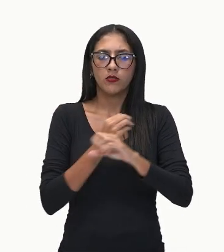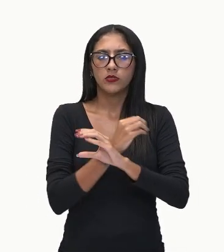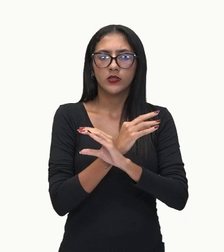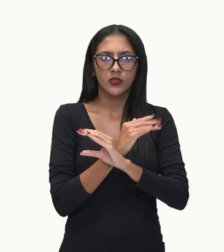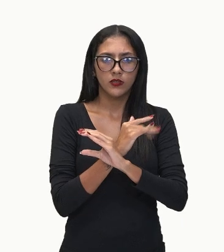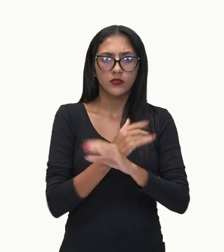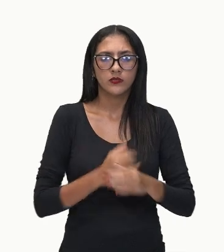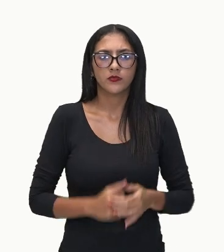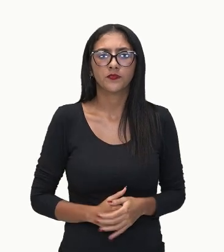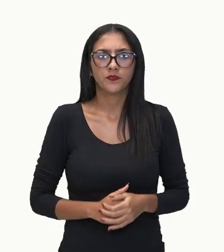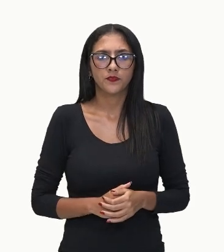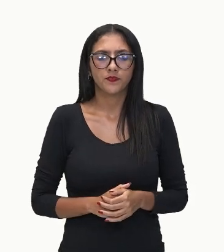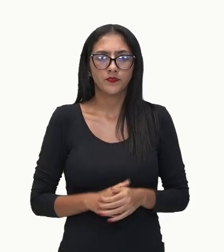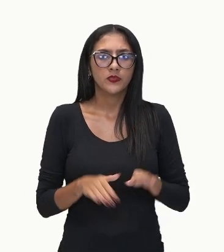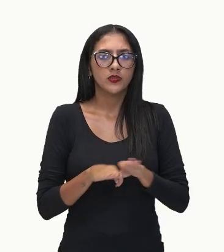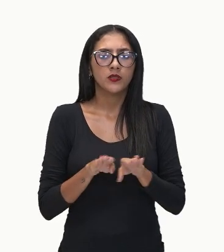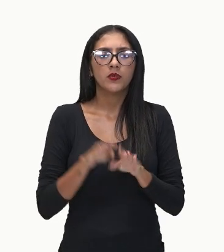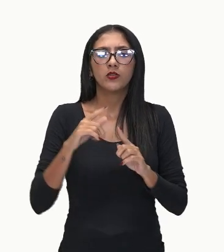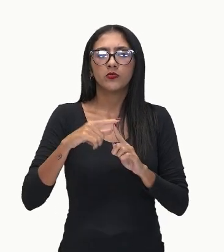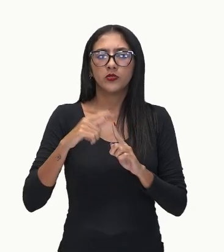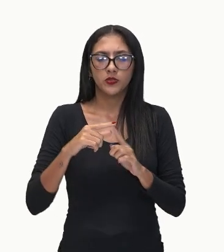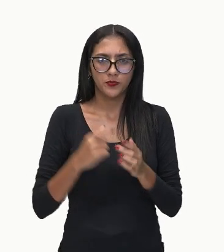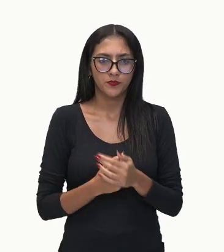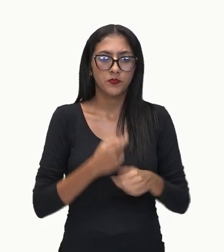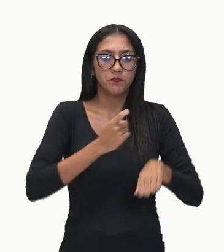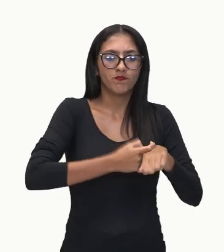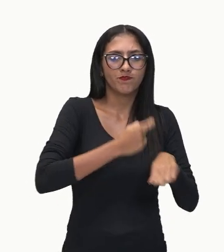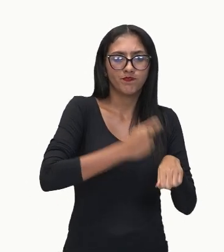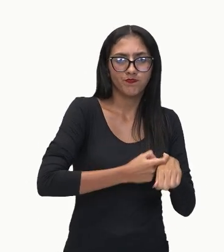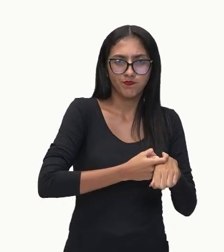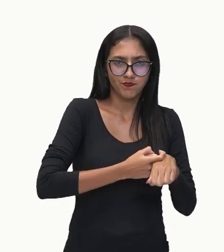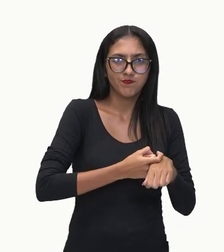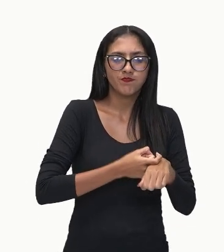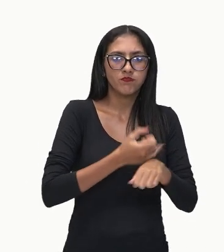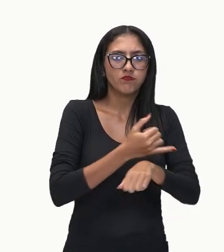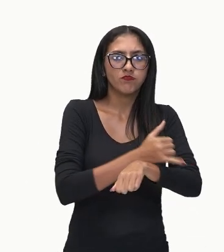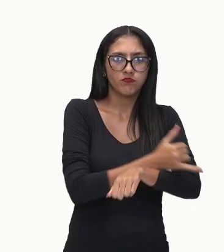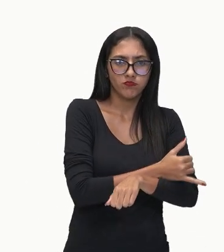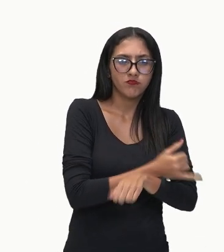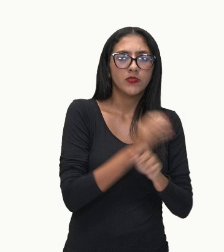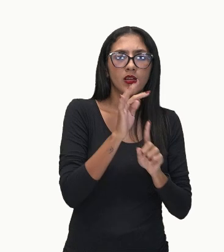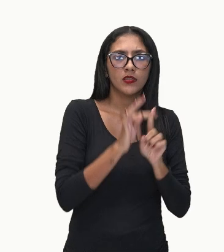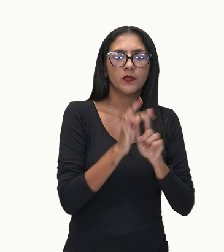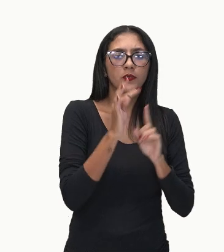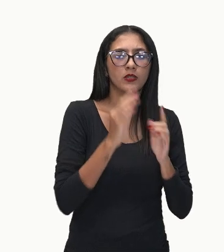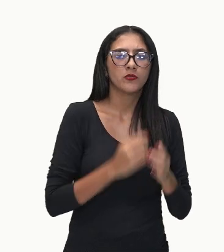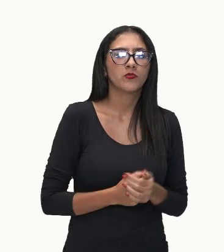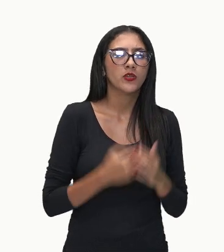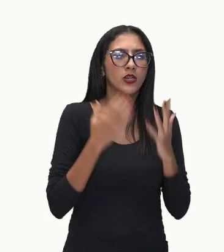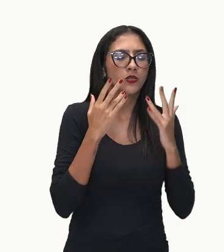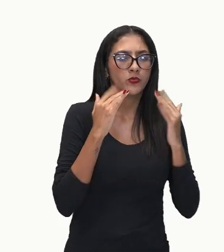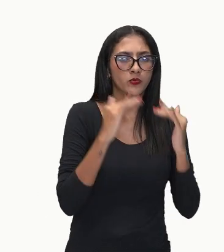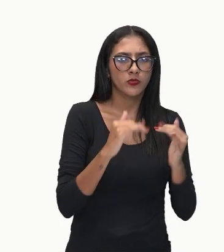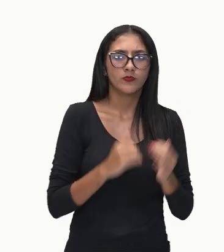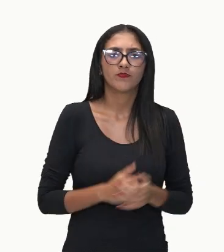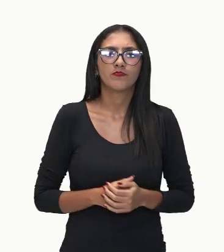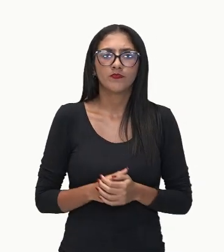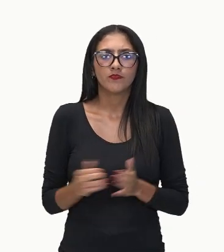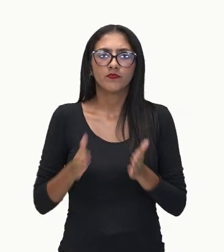estado físico. Gorduras são sólidas na temperatura ambiente e os óleos são